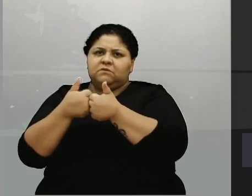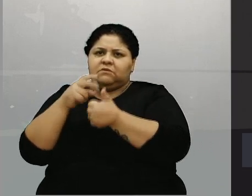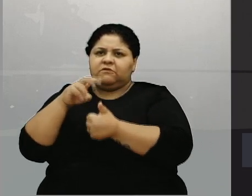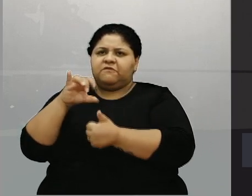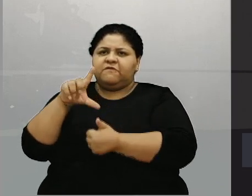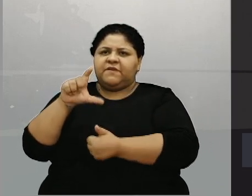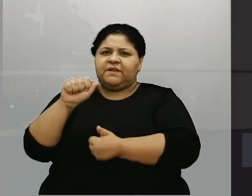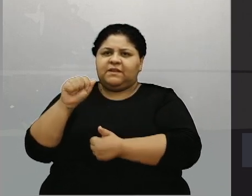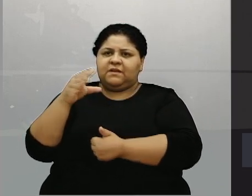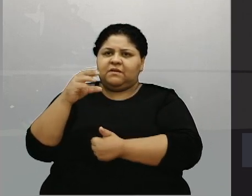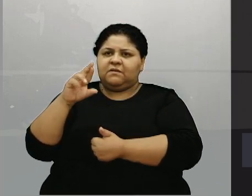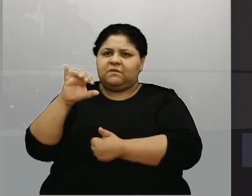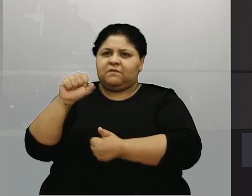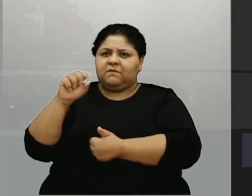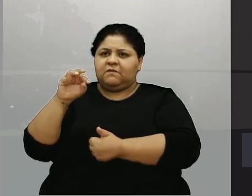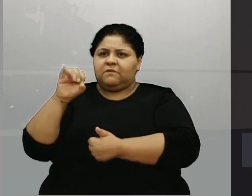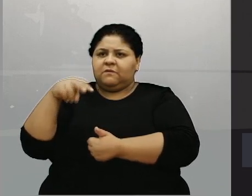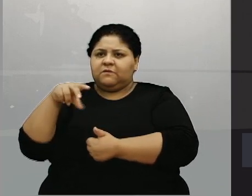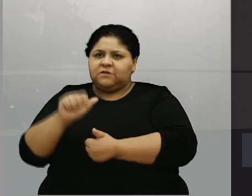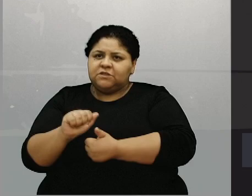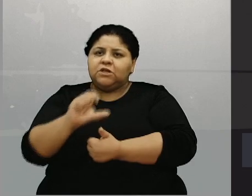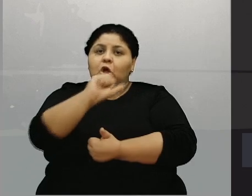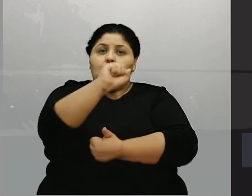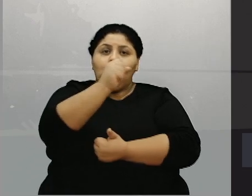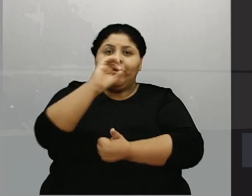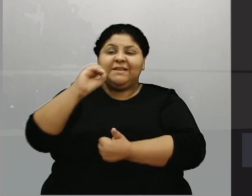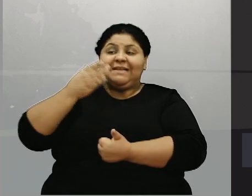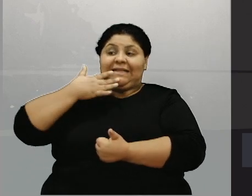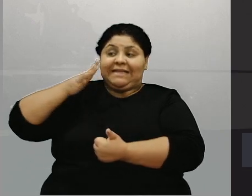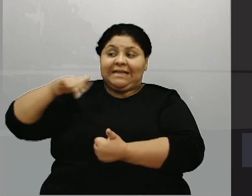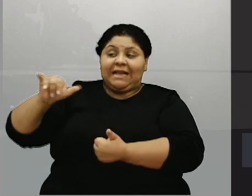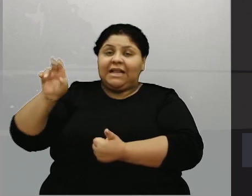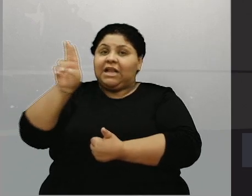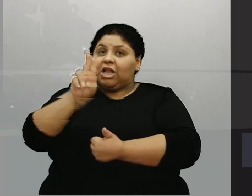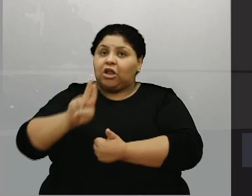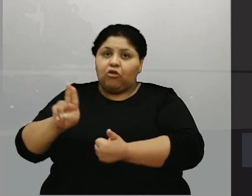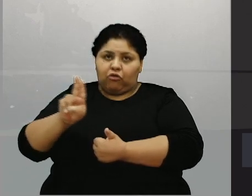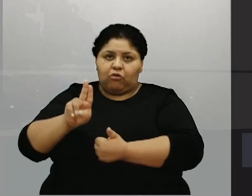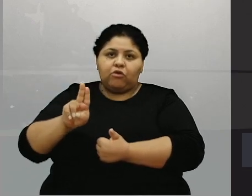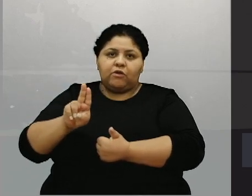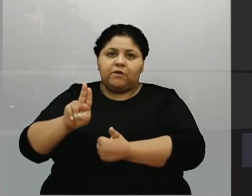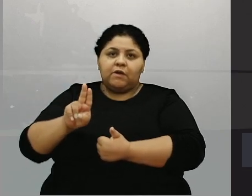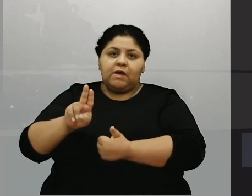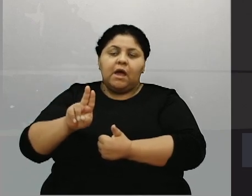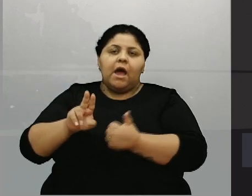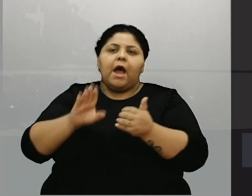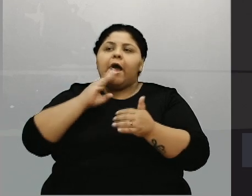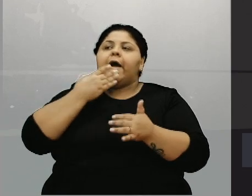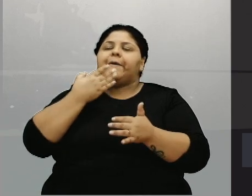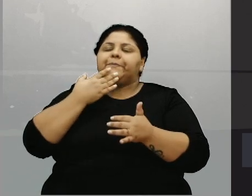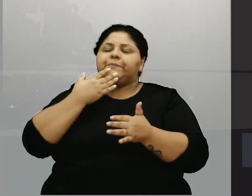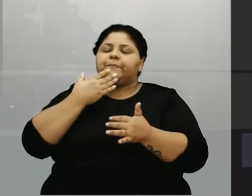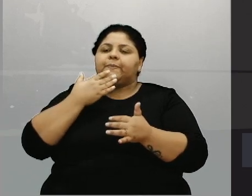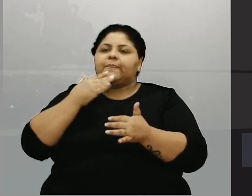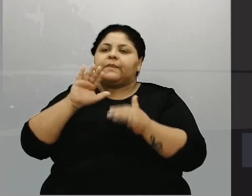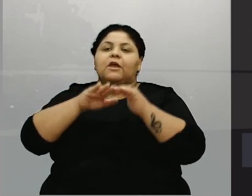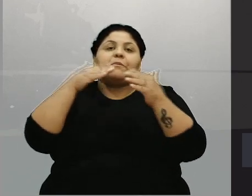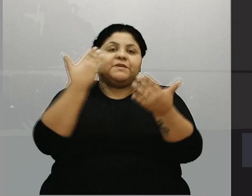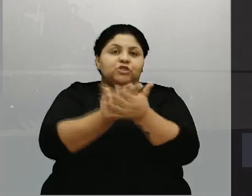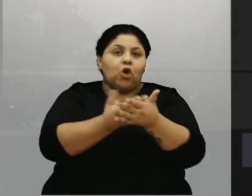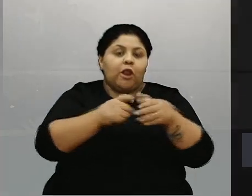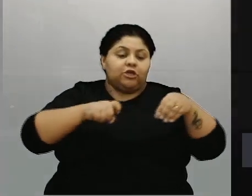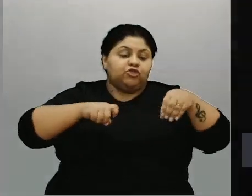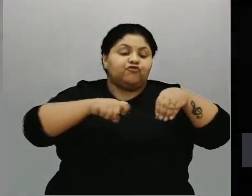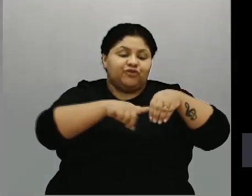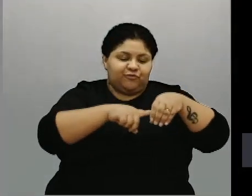Cristina. São 80 crianças que ocupam aquele campo, é uma escolinha de futebol, né? É uma área de lazer, é